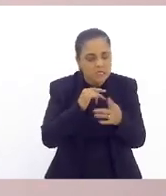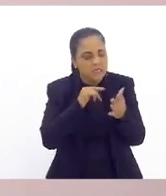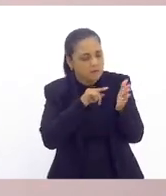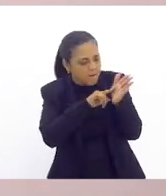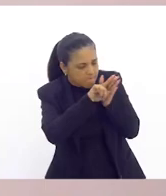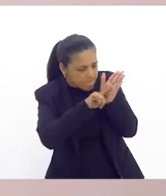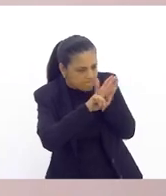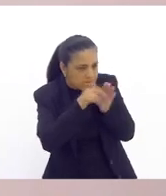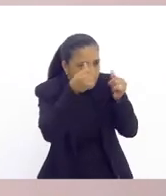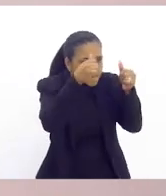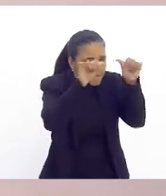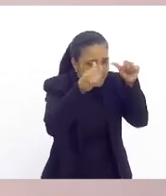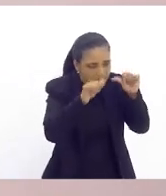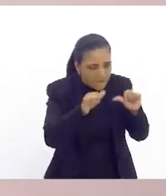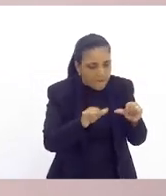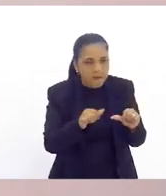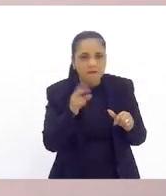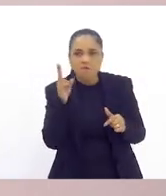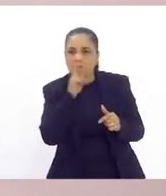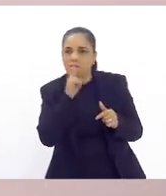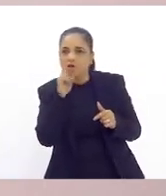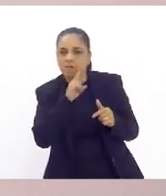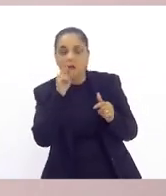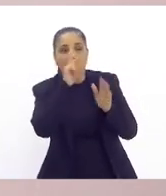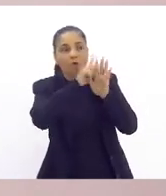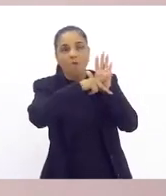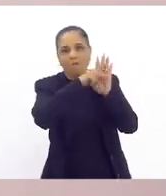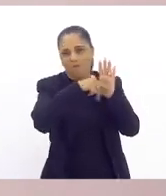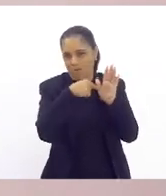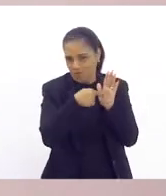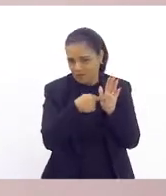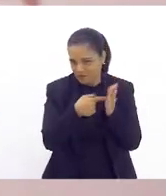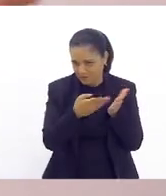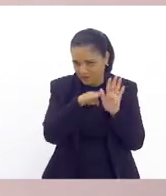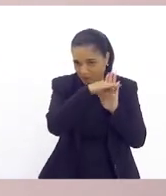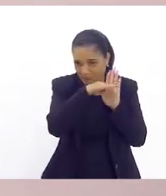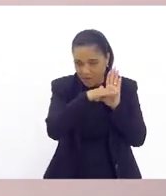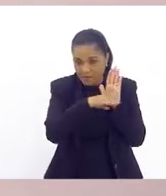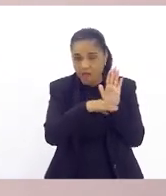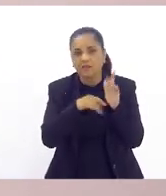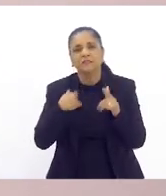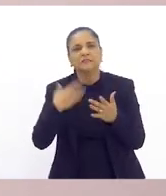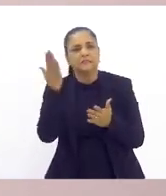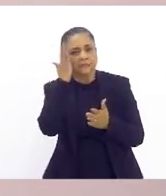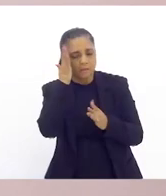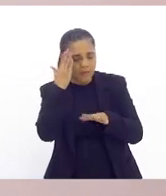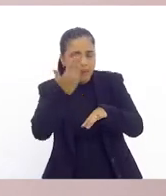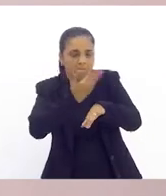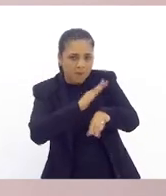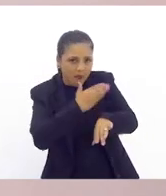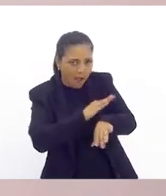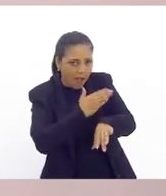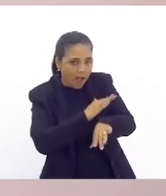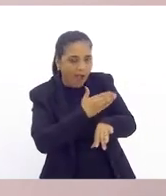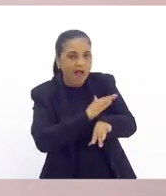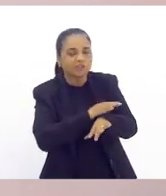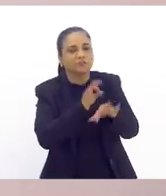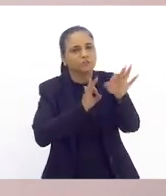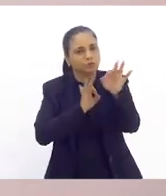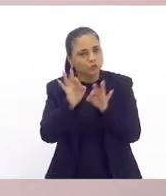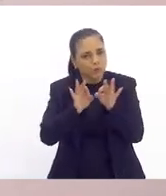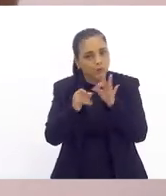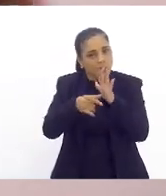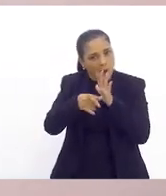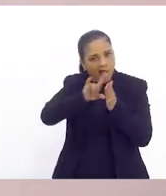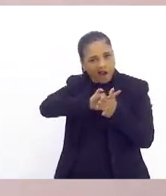atendimento à emergência né aprendemos na prática que por mais que tínhamos esse plano nos preparamos